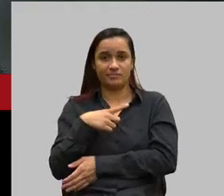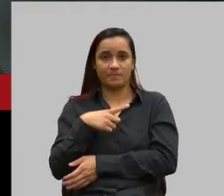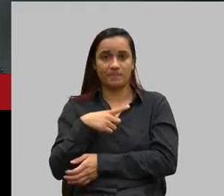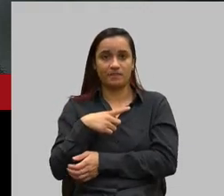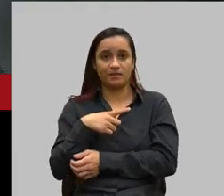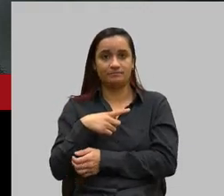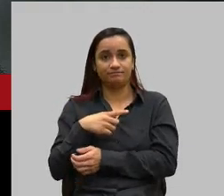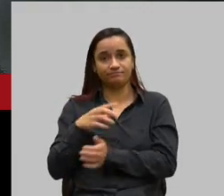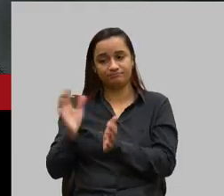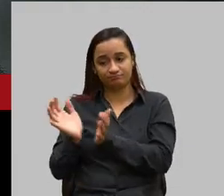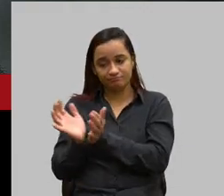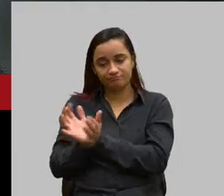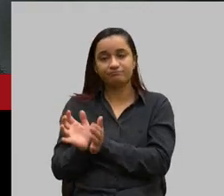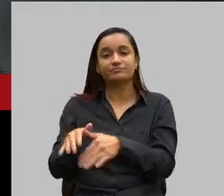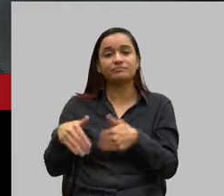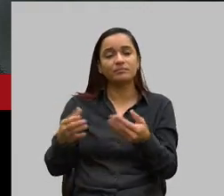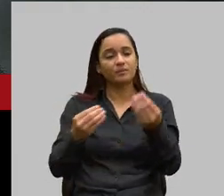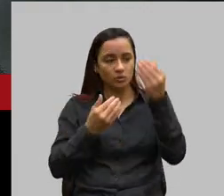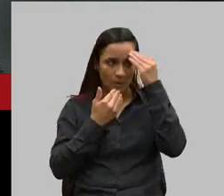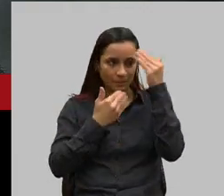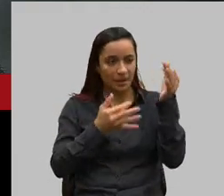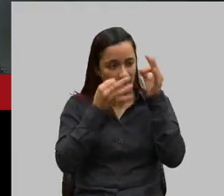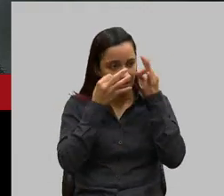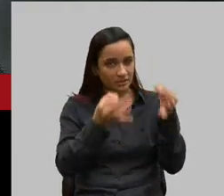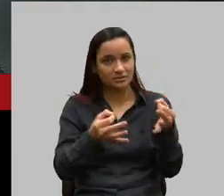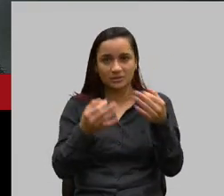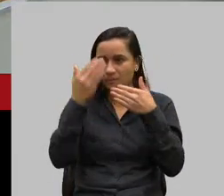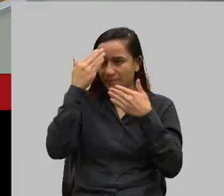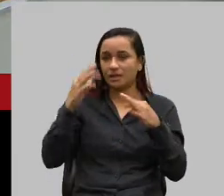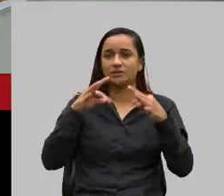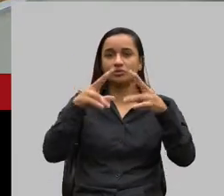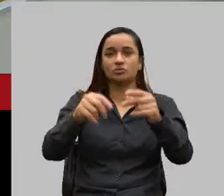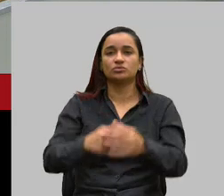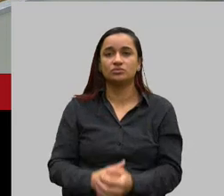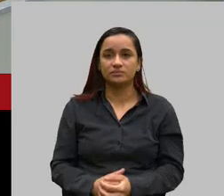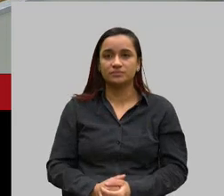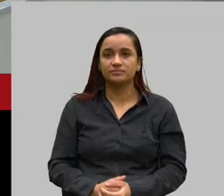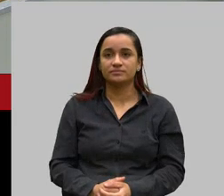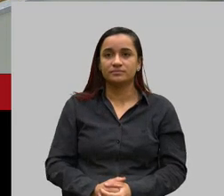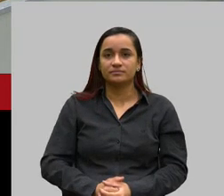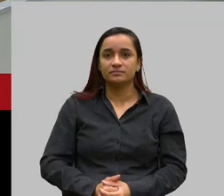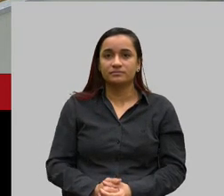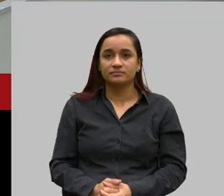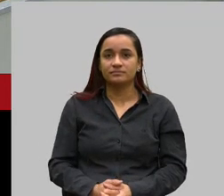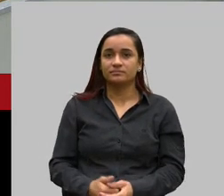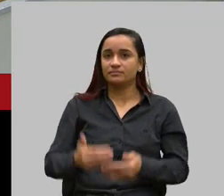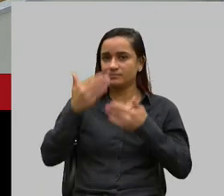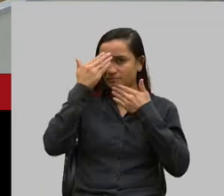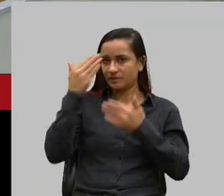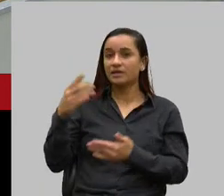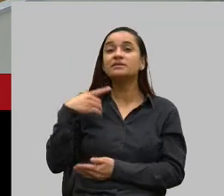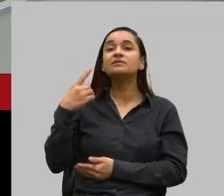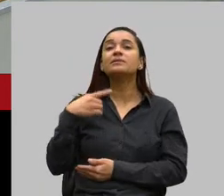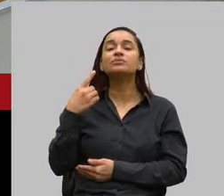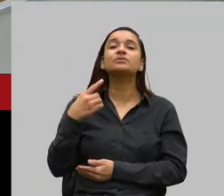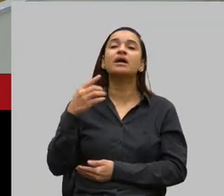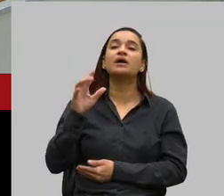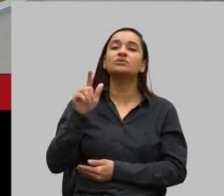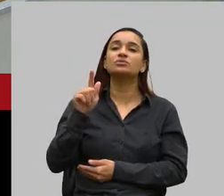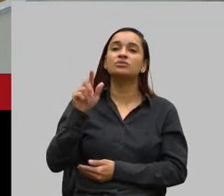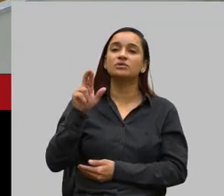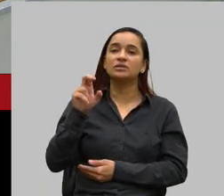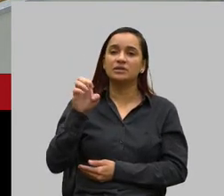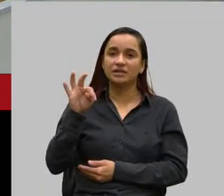Capixaba obrigado pela atenção Obrigado a todos Obrigado Deputado grego da fundação